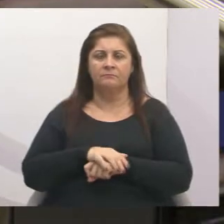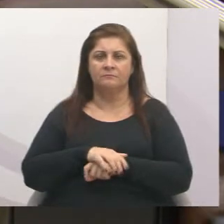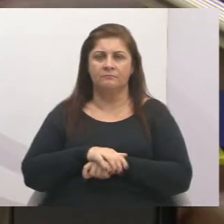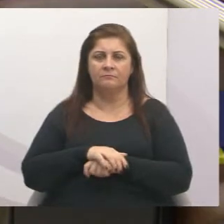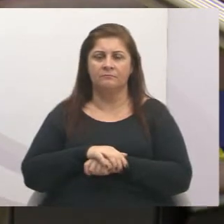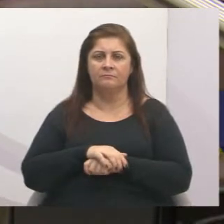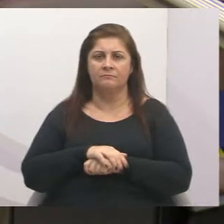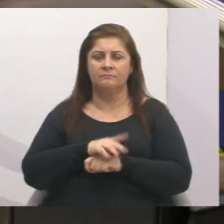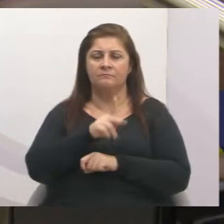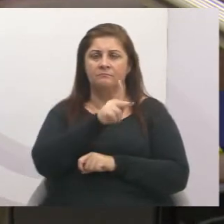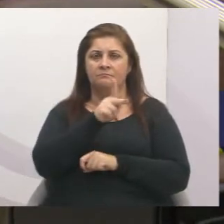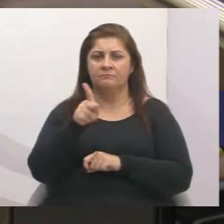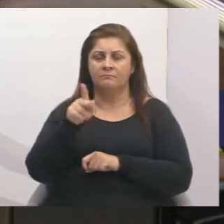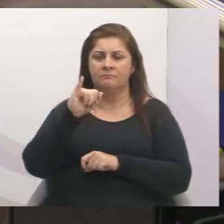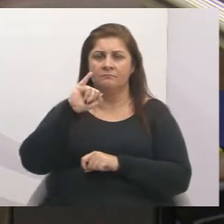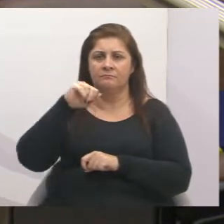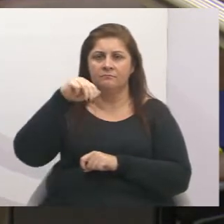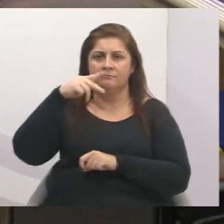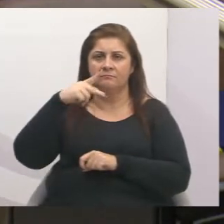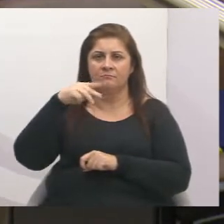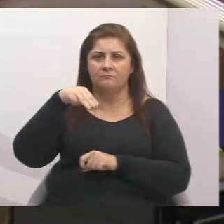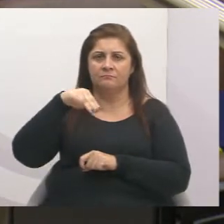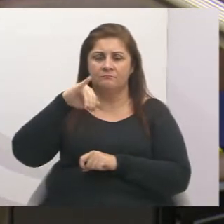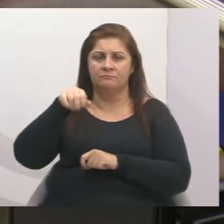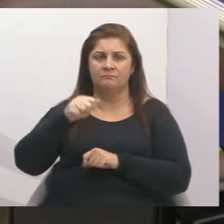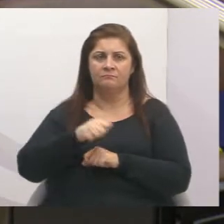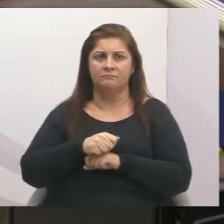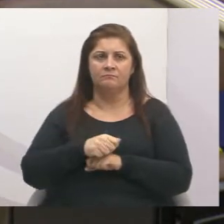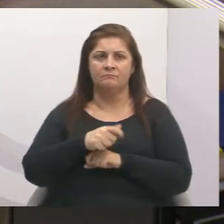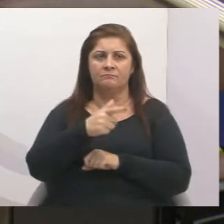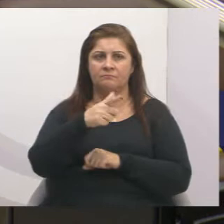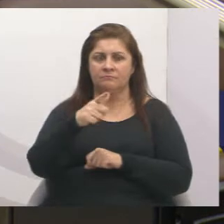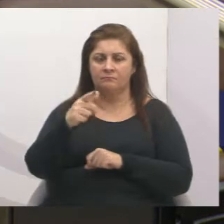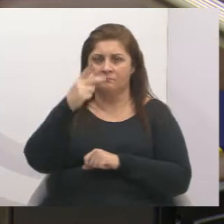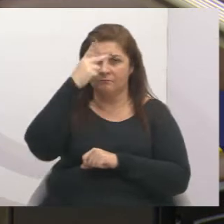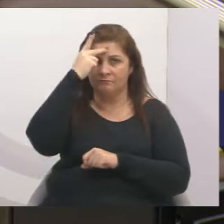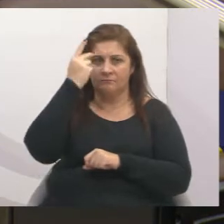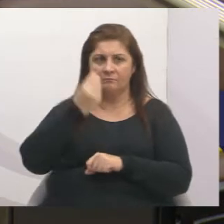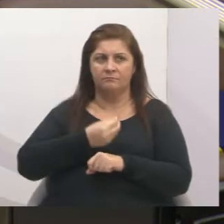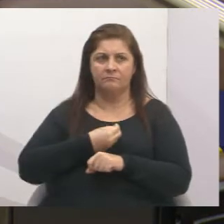Instituto, a Rossana, e os demais presentes aqui.